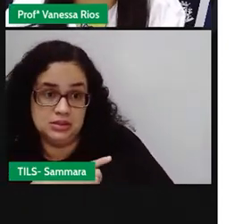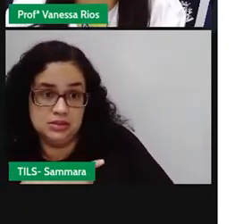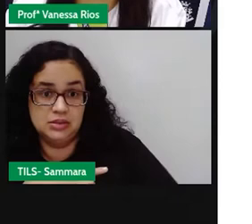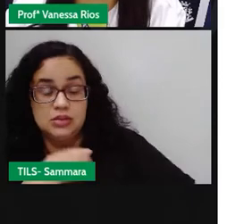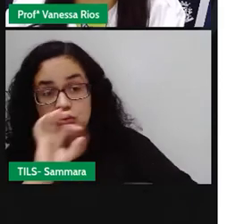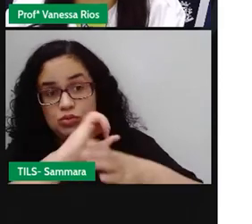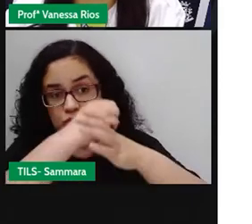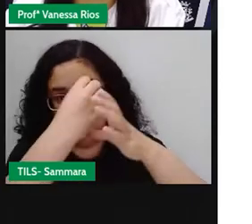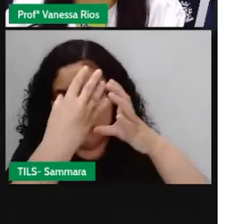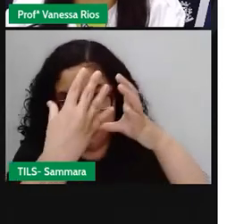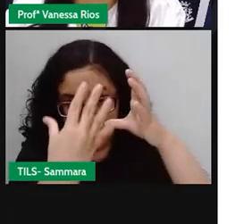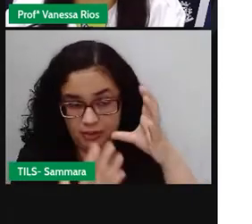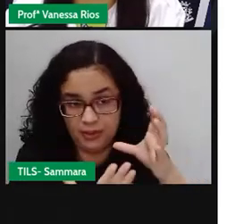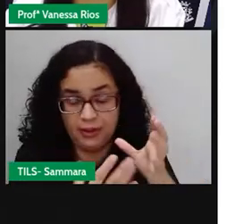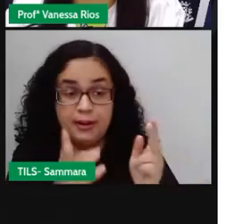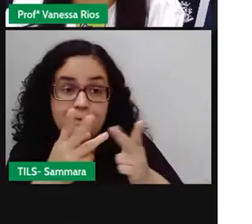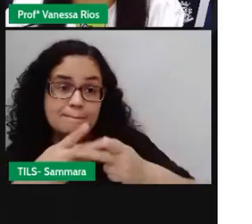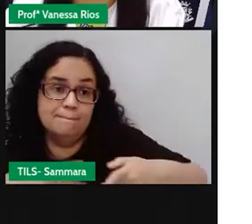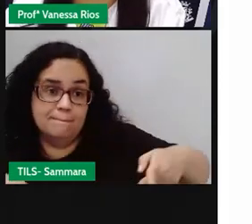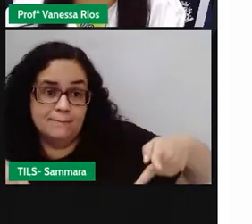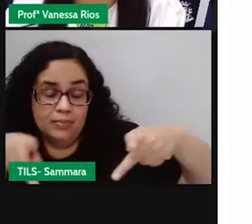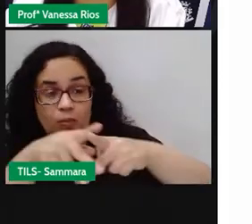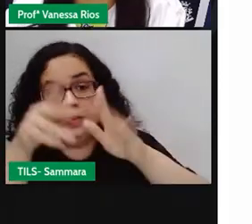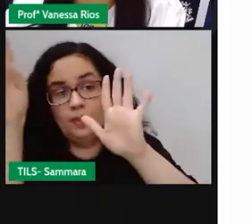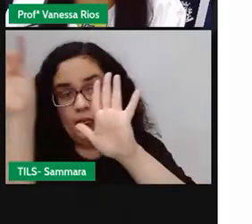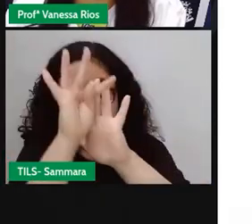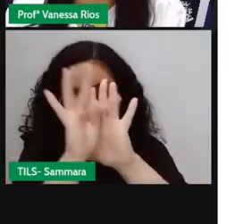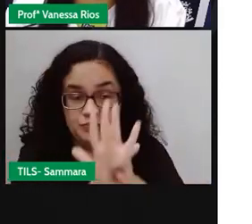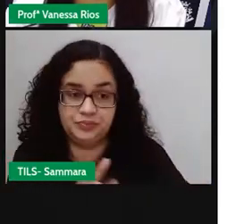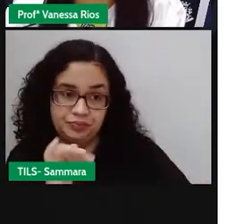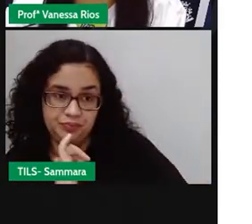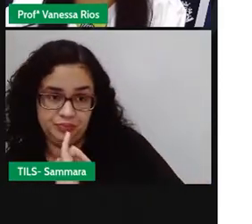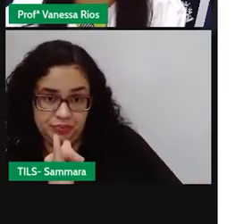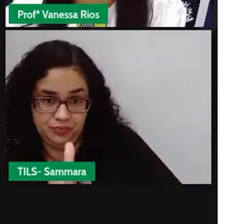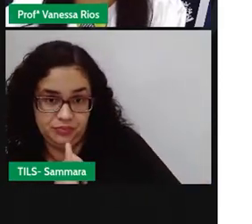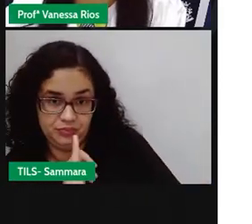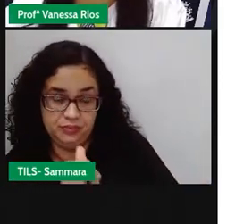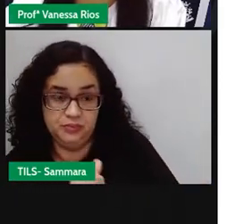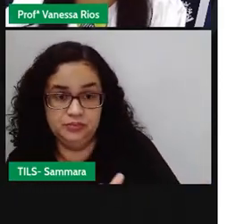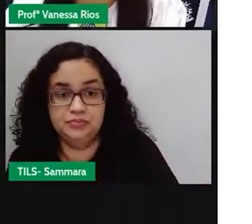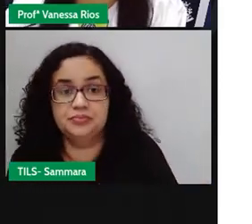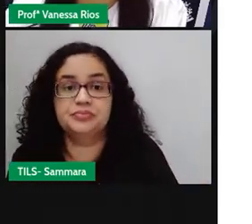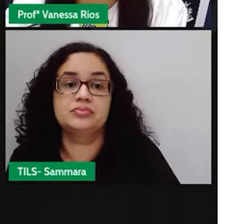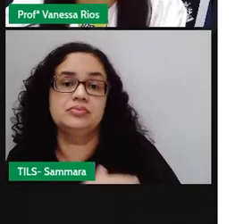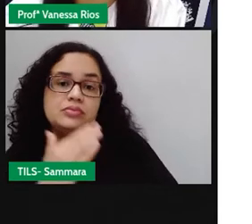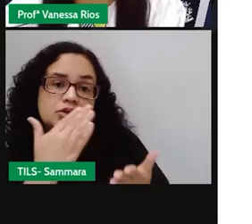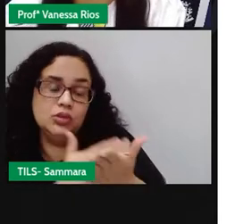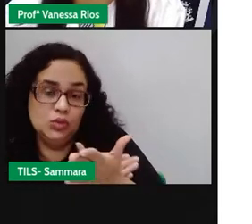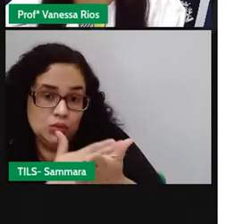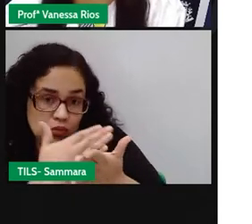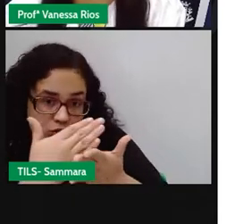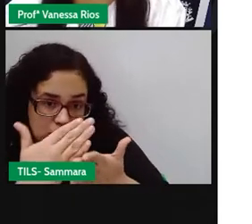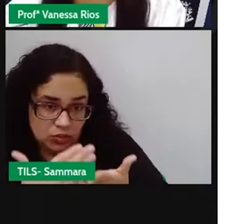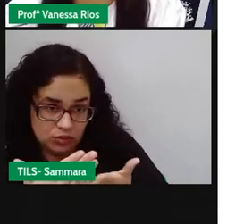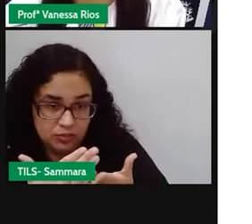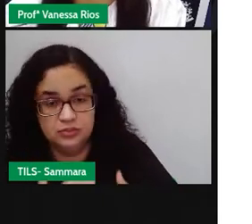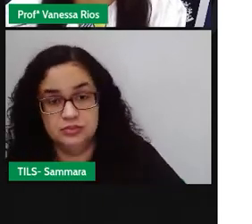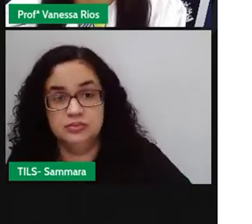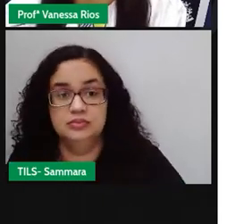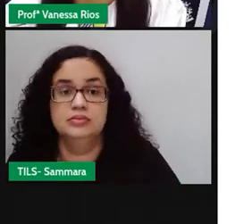sendo narrados, porque o conto popular é um texto narrativo. E aí, para começar, a Pró colocou aqui,